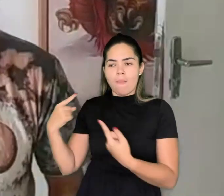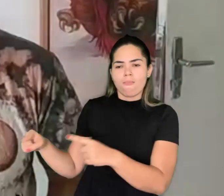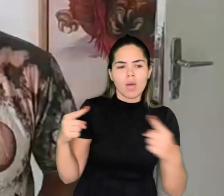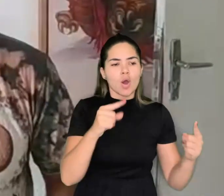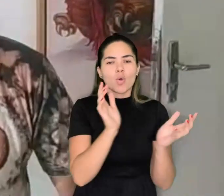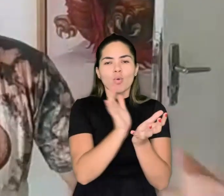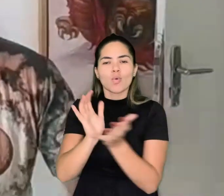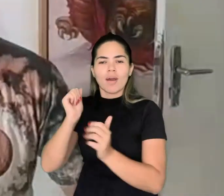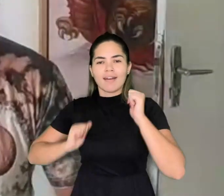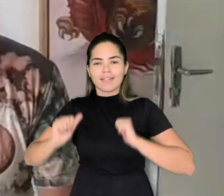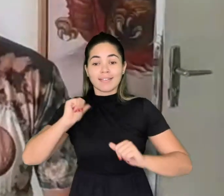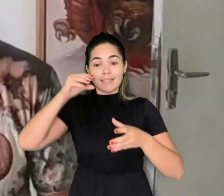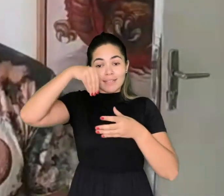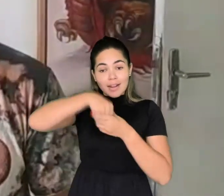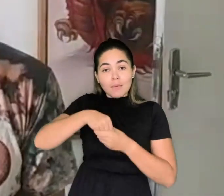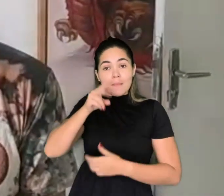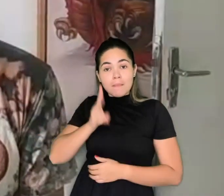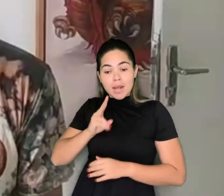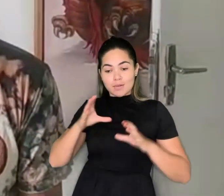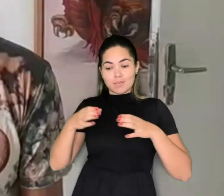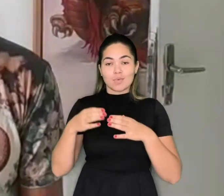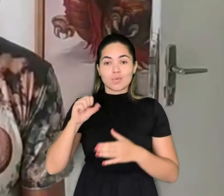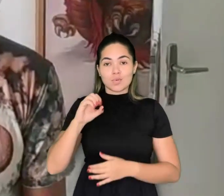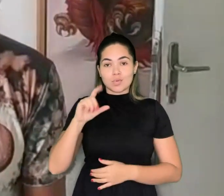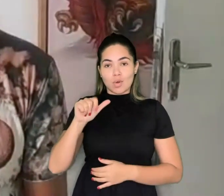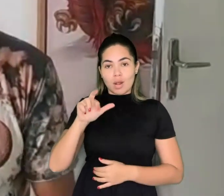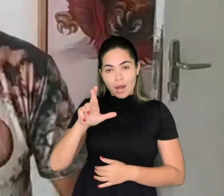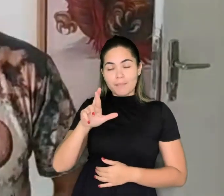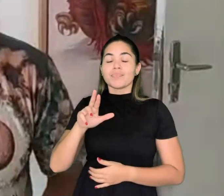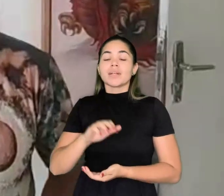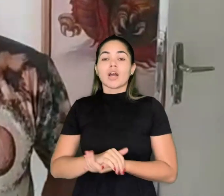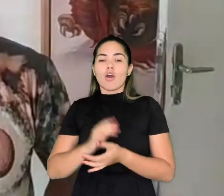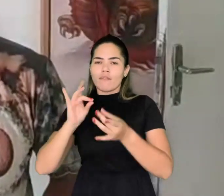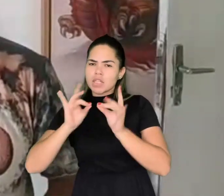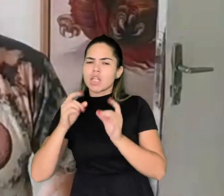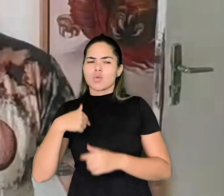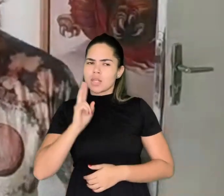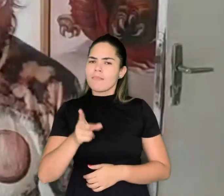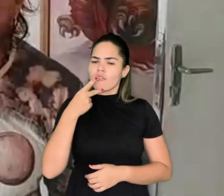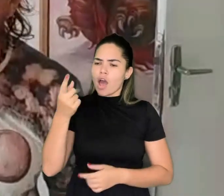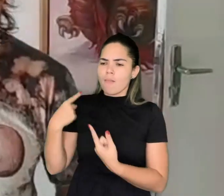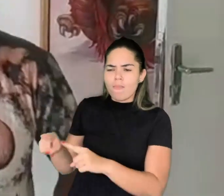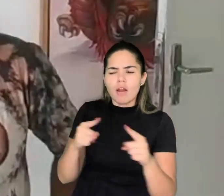grupos de artistas, né, dentro da Solar. E aí, no decorrer das oficinas, eu sempre estimulando,